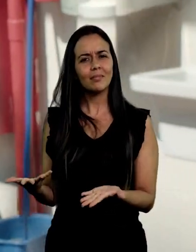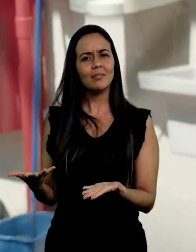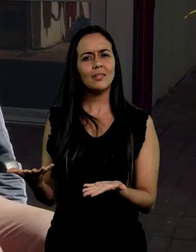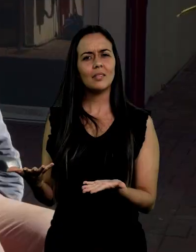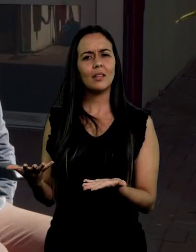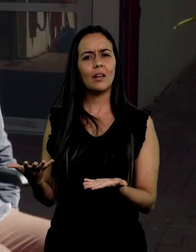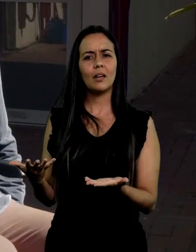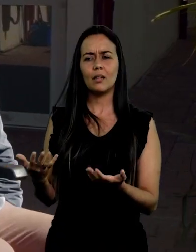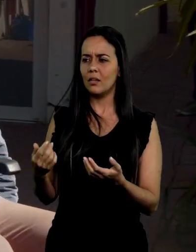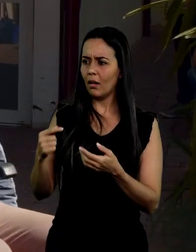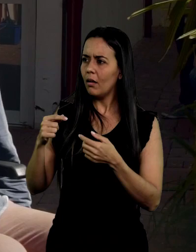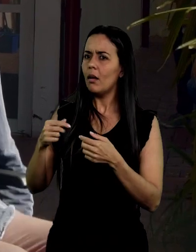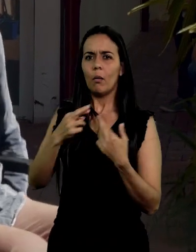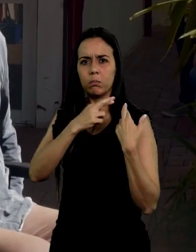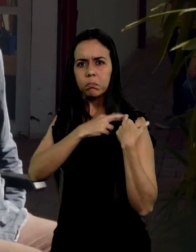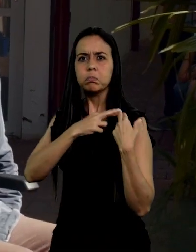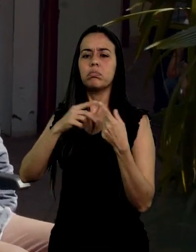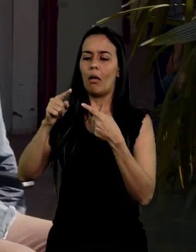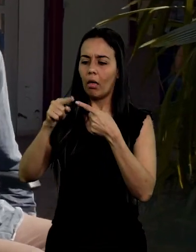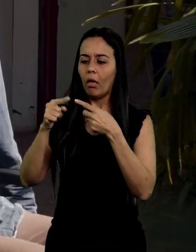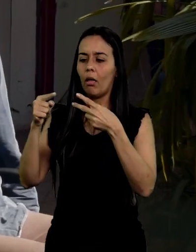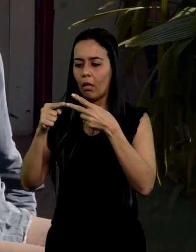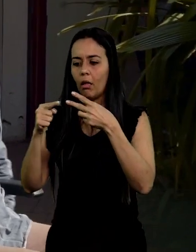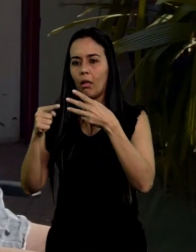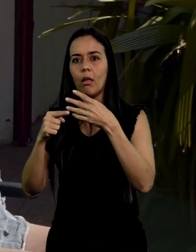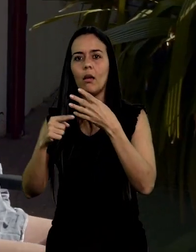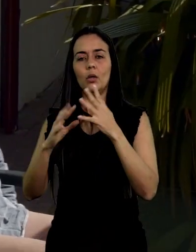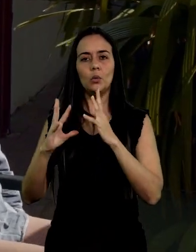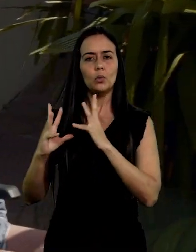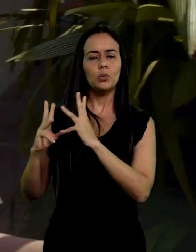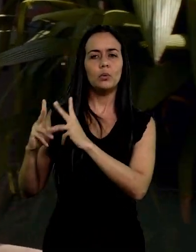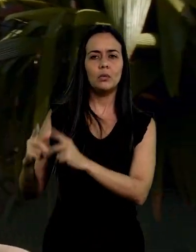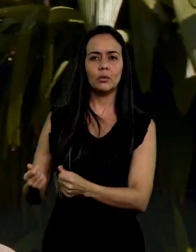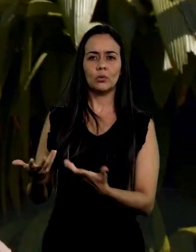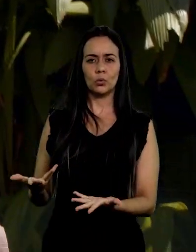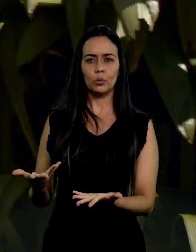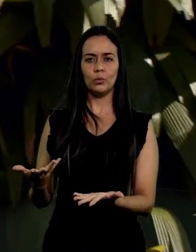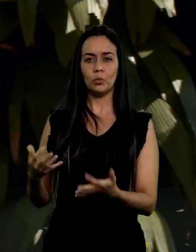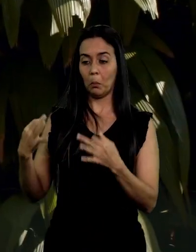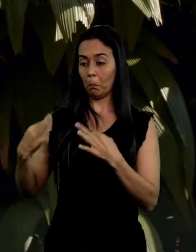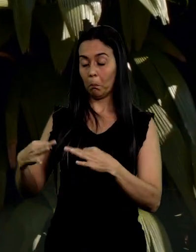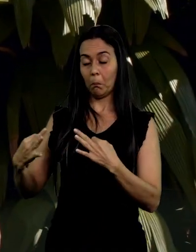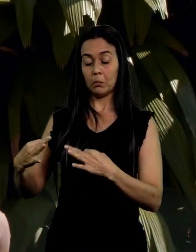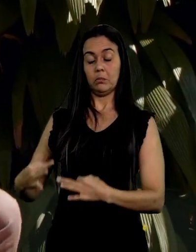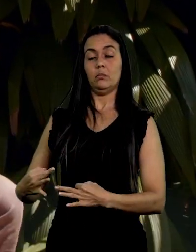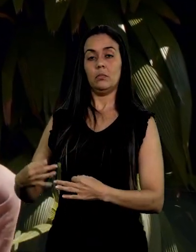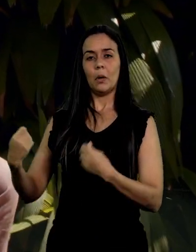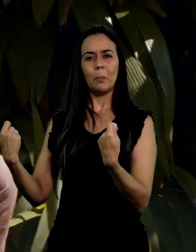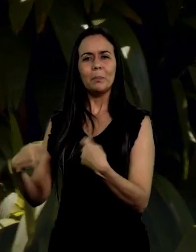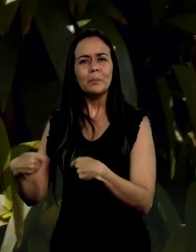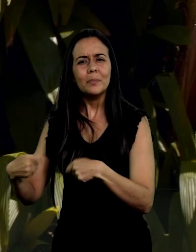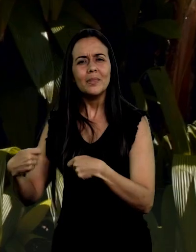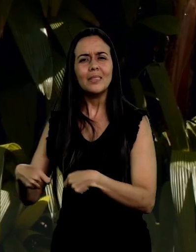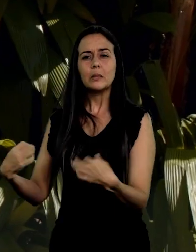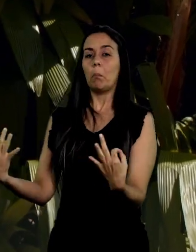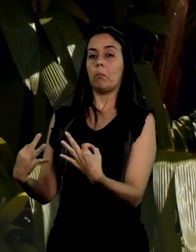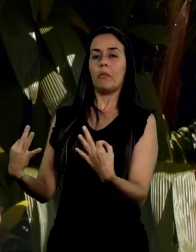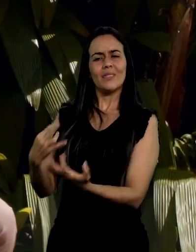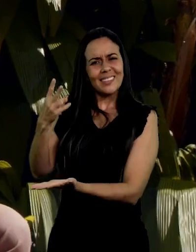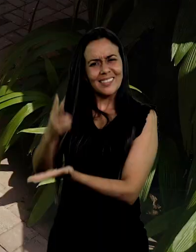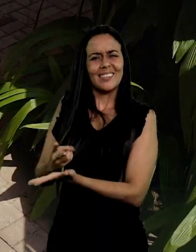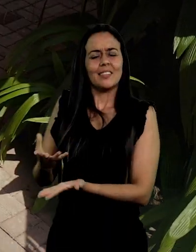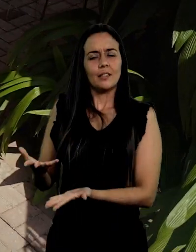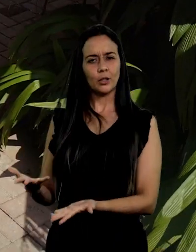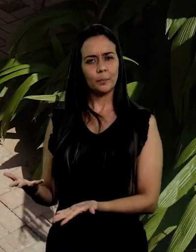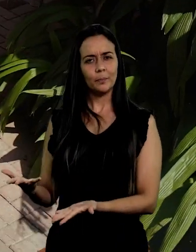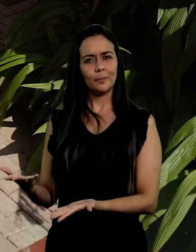que trazer alguma coisa que traga resultado na ponta do lápis. Sim. Ou a gente pode